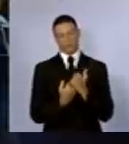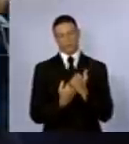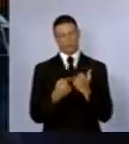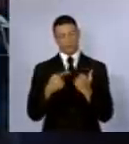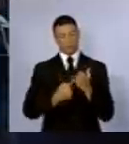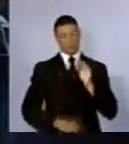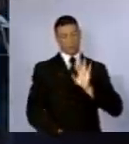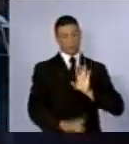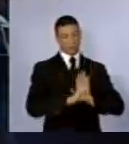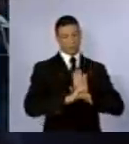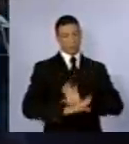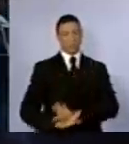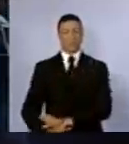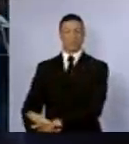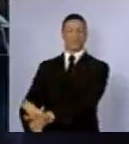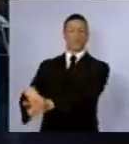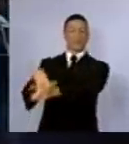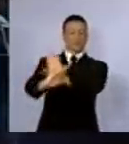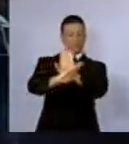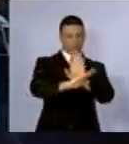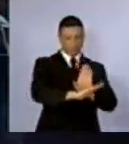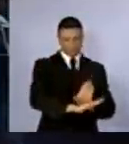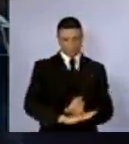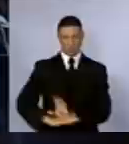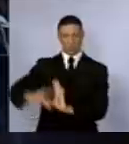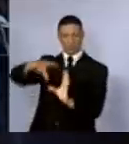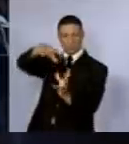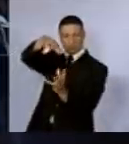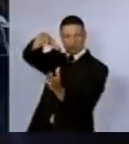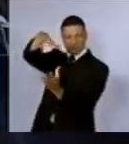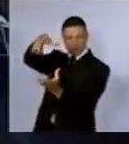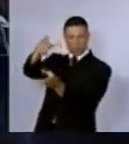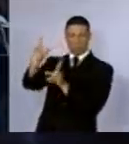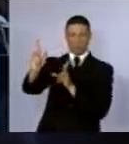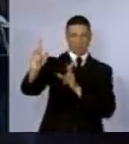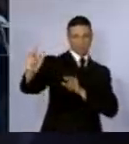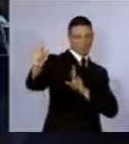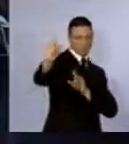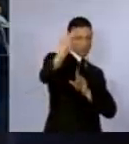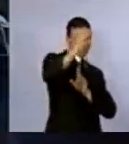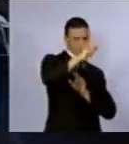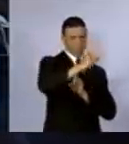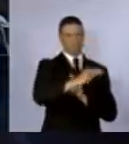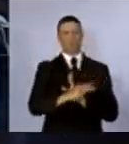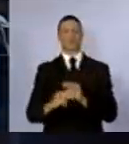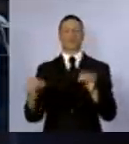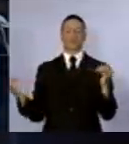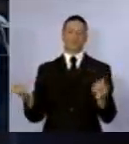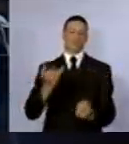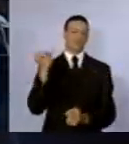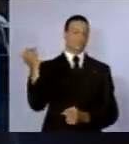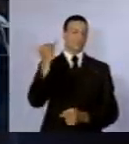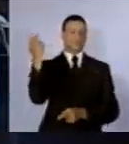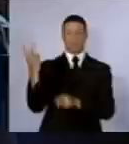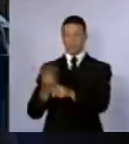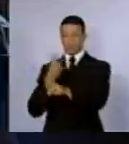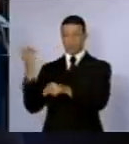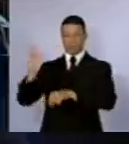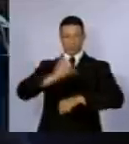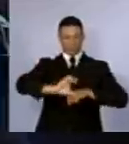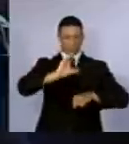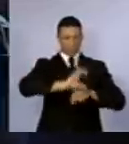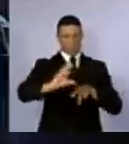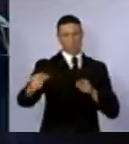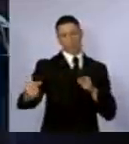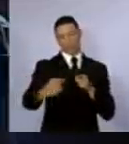ela segue em parâmetros internacionais, que são referência e tem realmente algum valor, ou bastante valor, institucional,